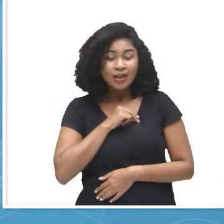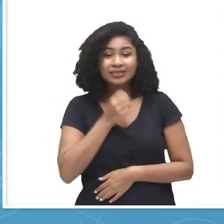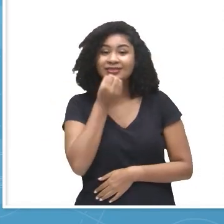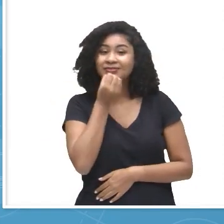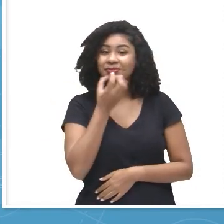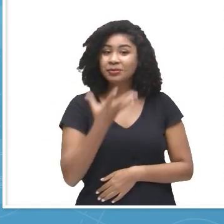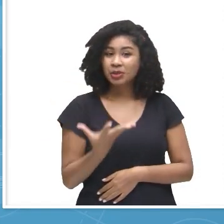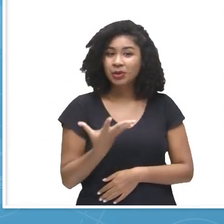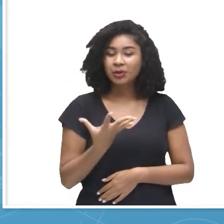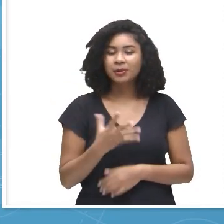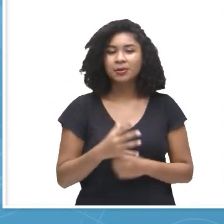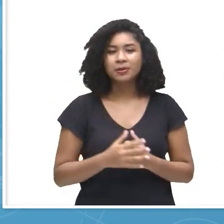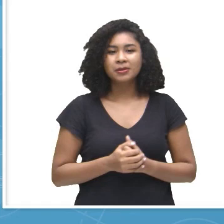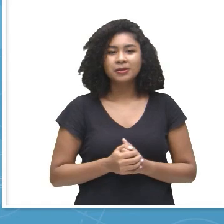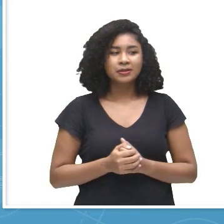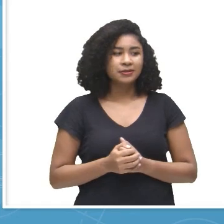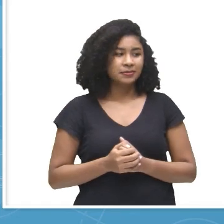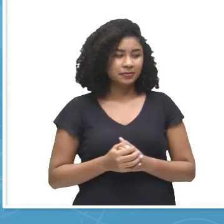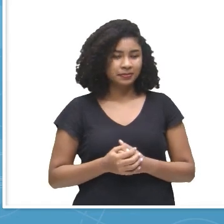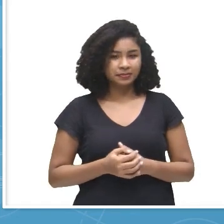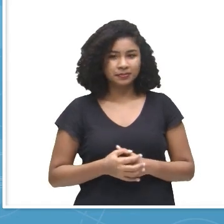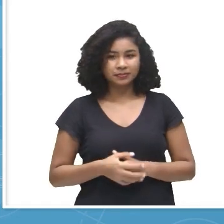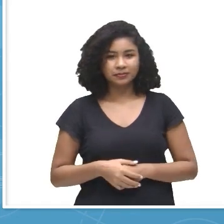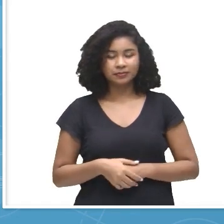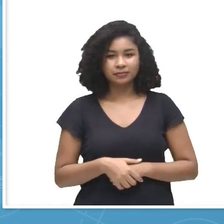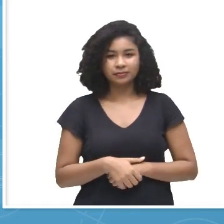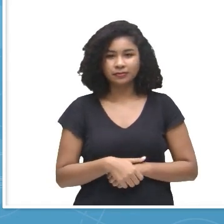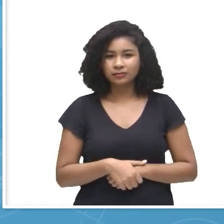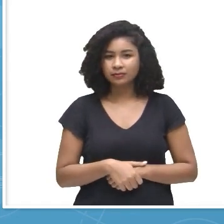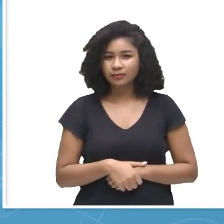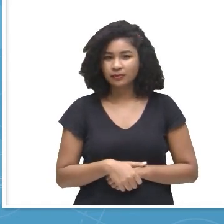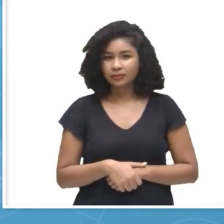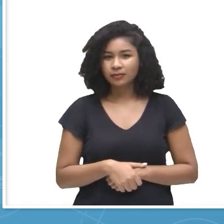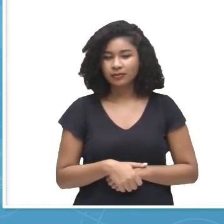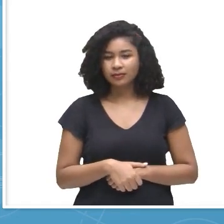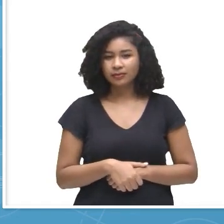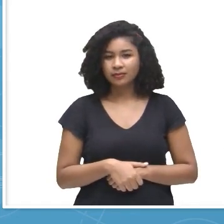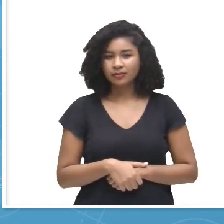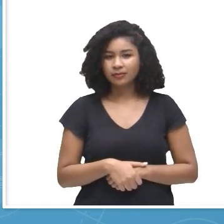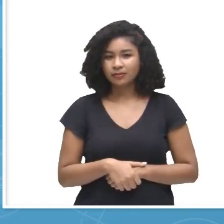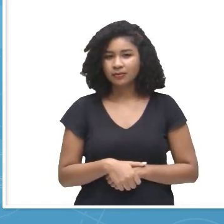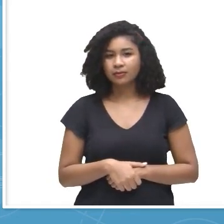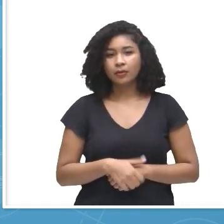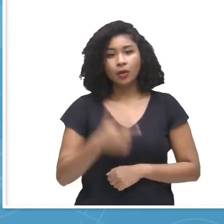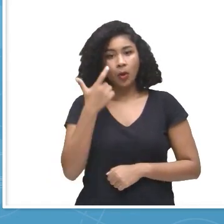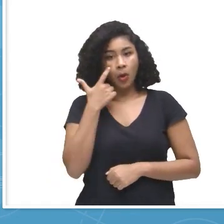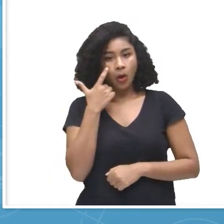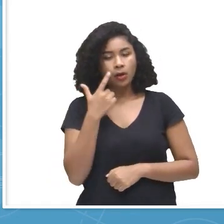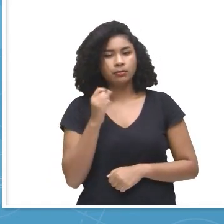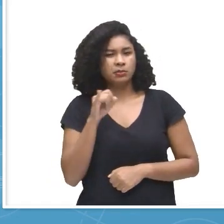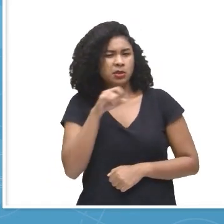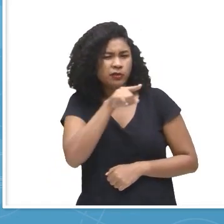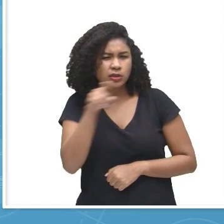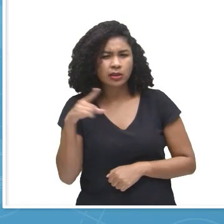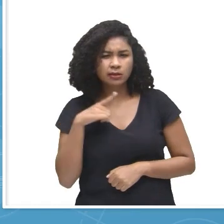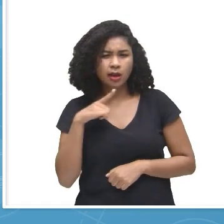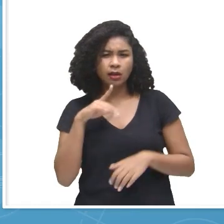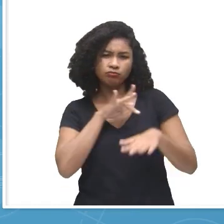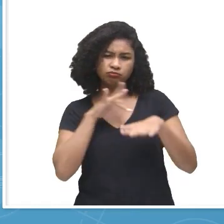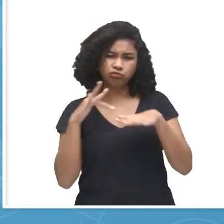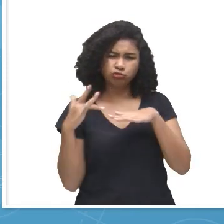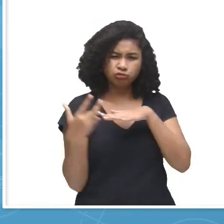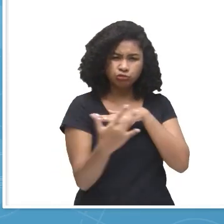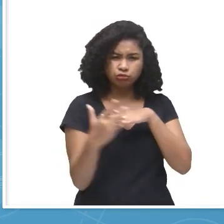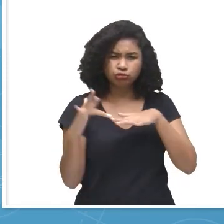muita ideia legal. Então, a gente vai combinar assim, quem tiver acesso às redes sociais, tira uma foto, coloca lá no Instagram, coloca